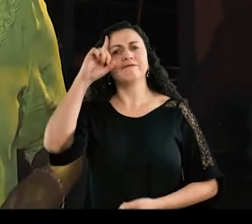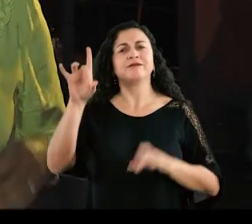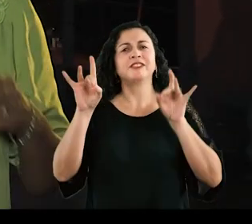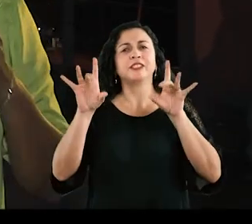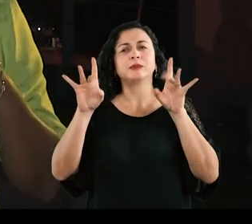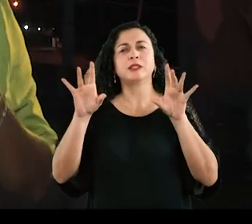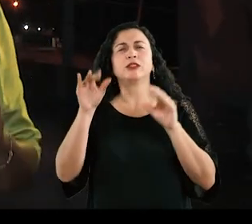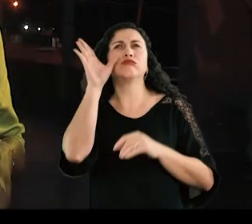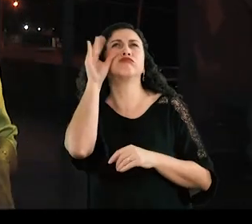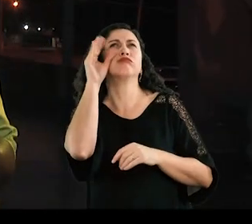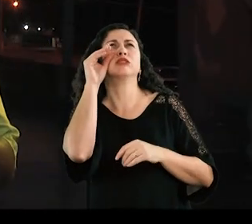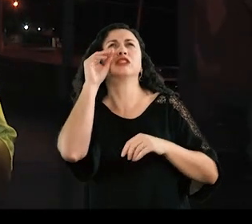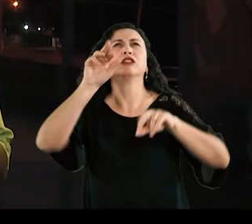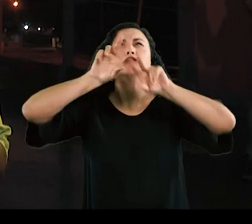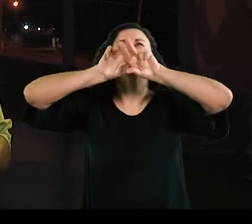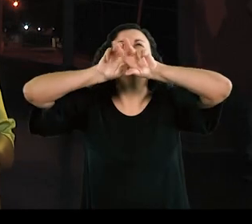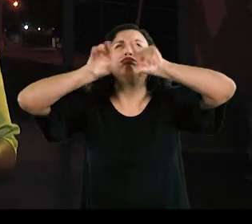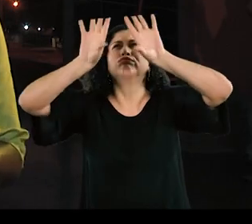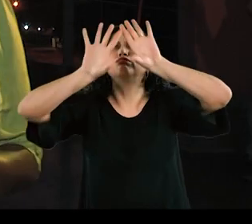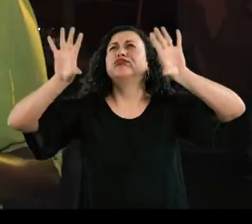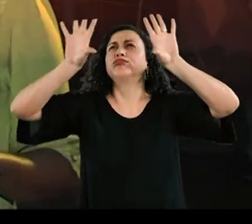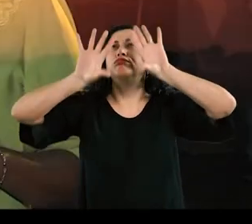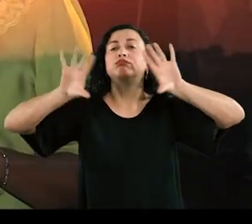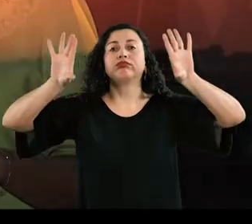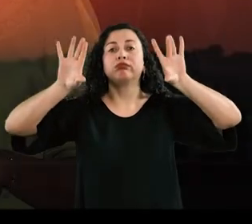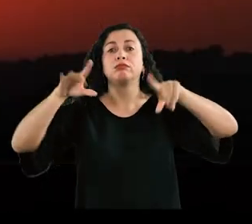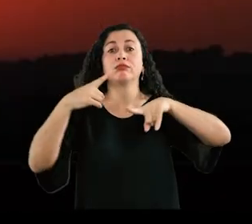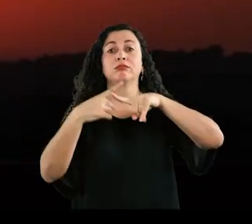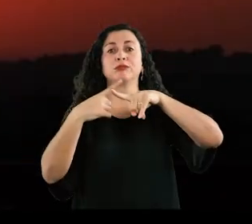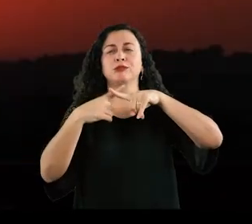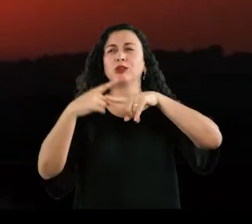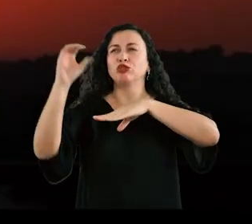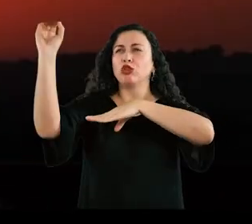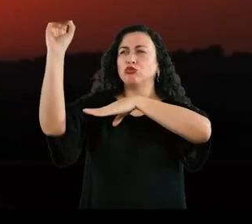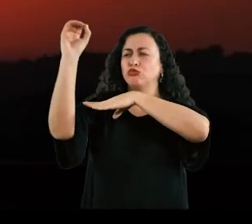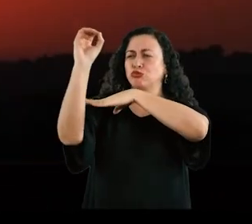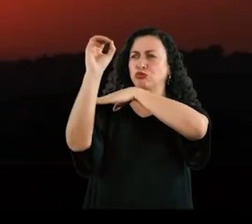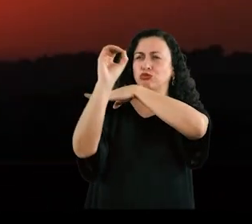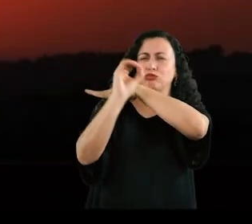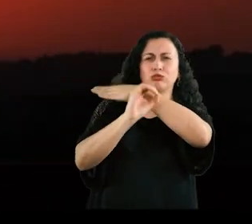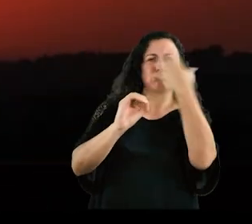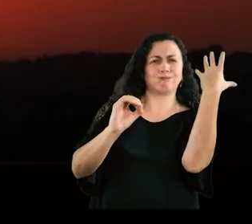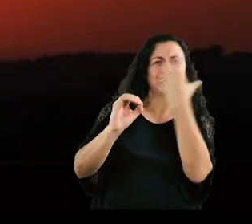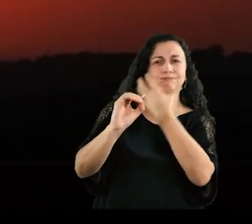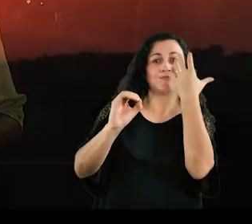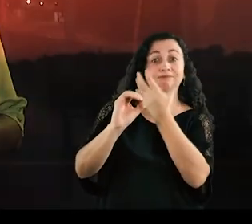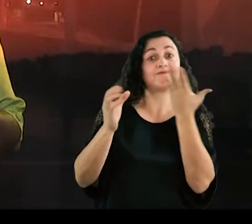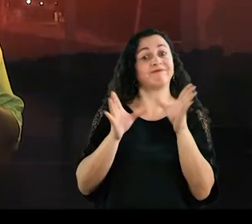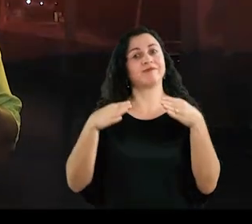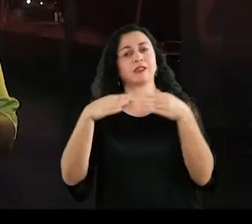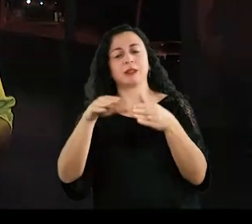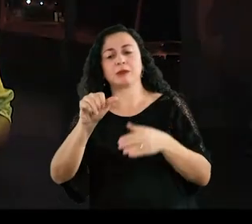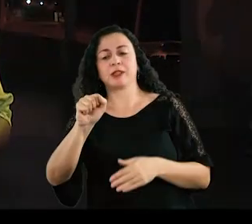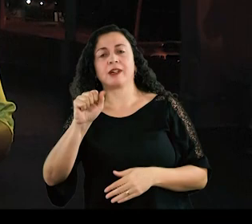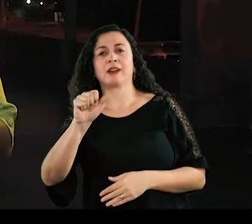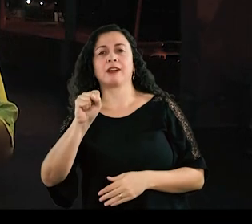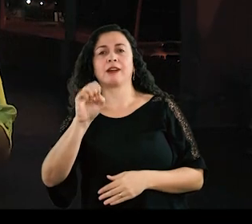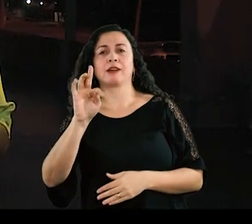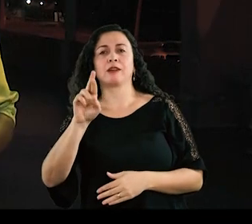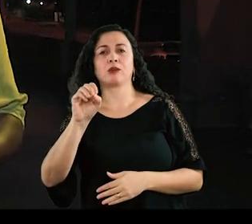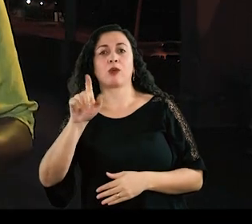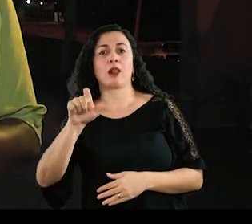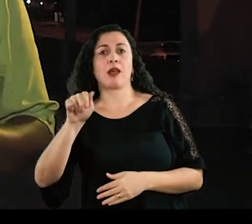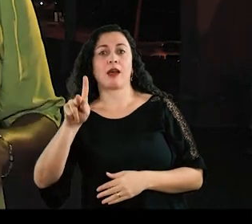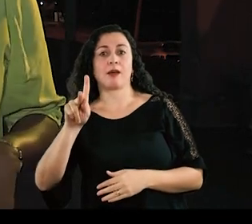especial para observar os astros. Diante deste pôr do sol, a equipe do Astrolab do Instituto de Matemática